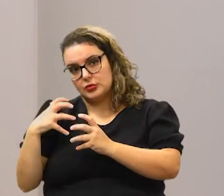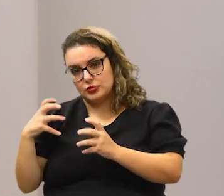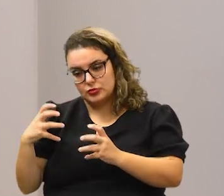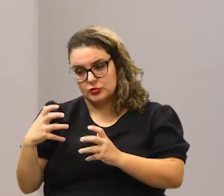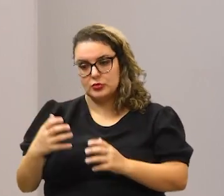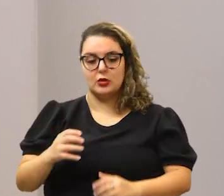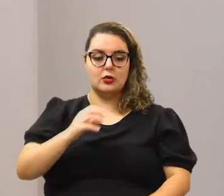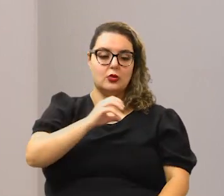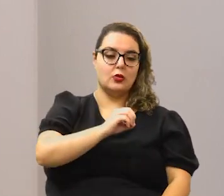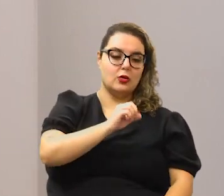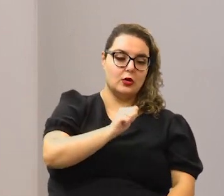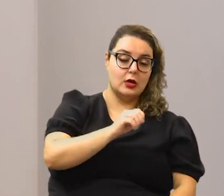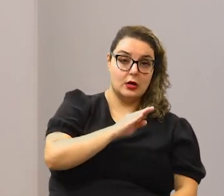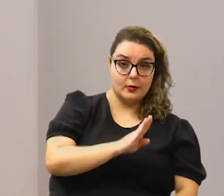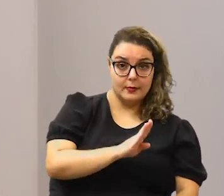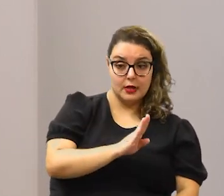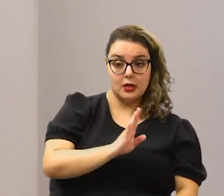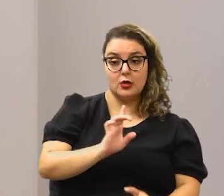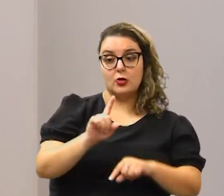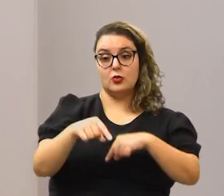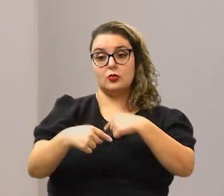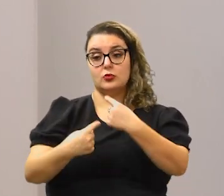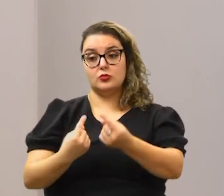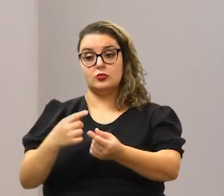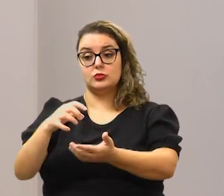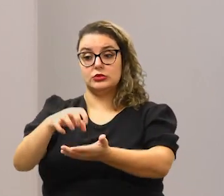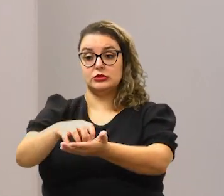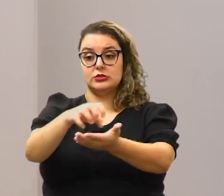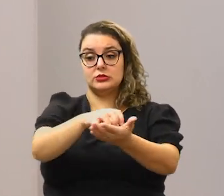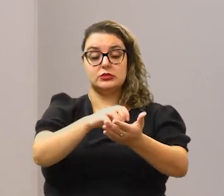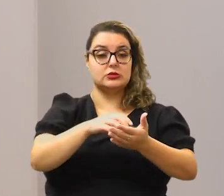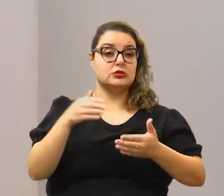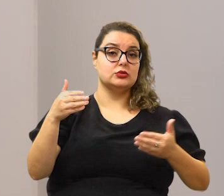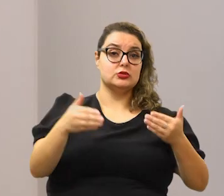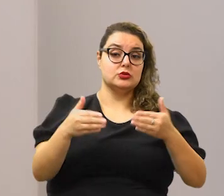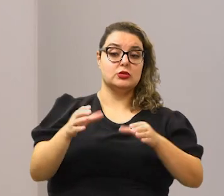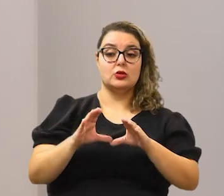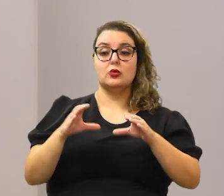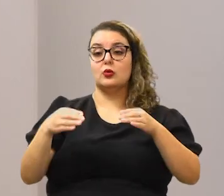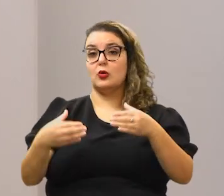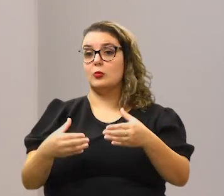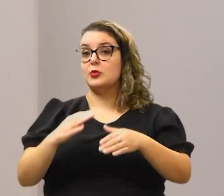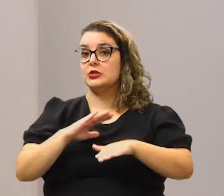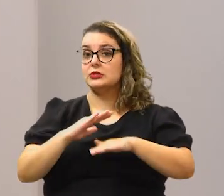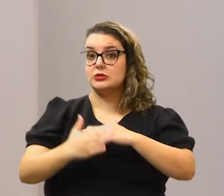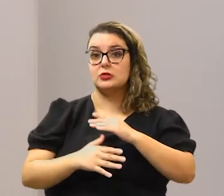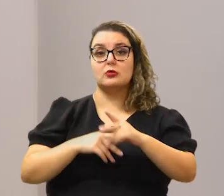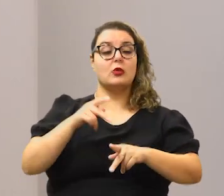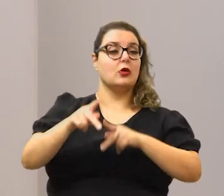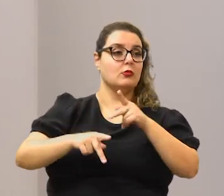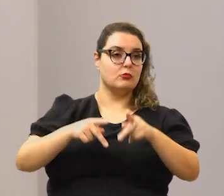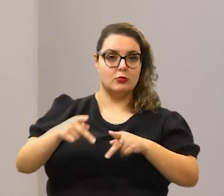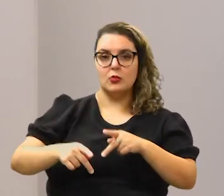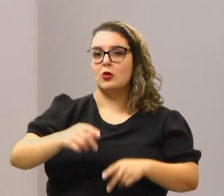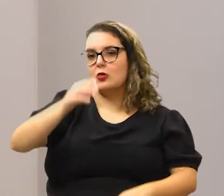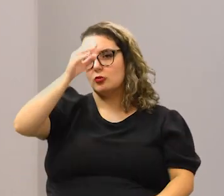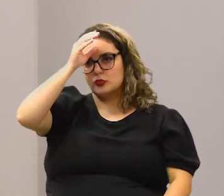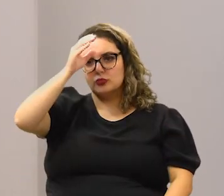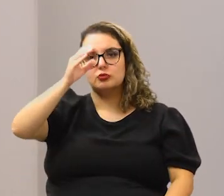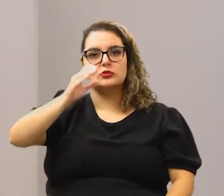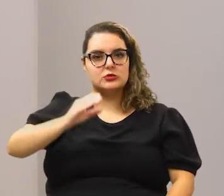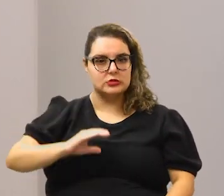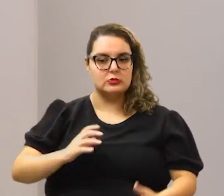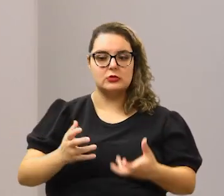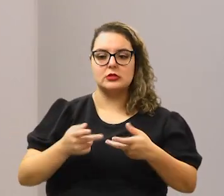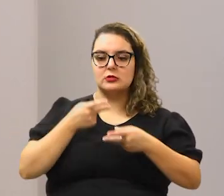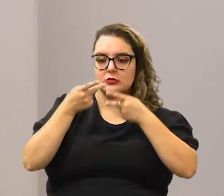espaço principal de participação popular é o poder legislativo. Porque o poder legislativo, no caso do município, a Câmara Municipal,